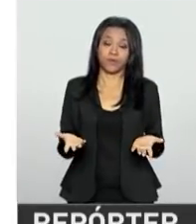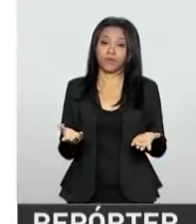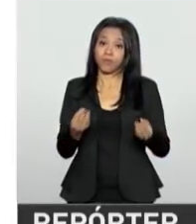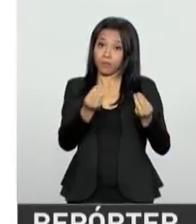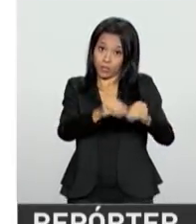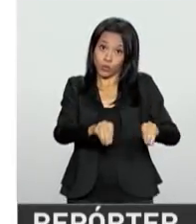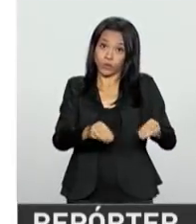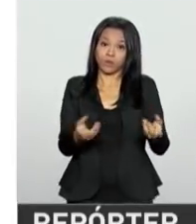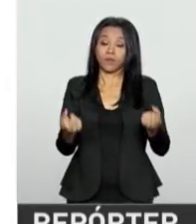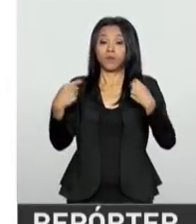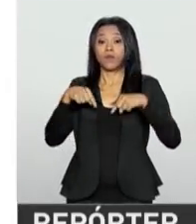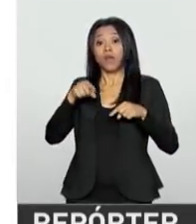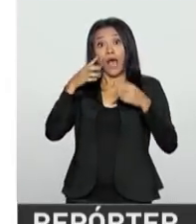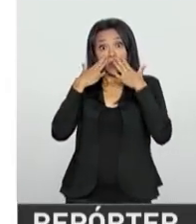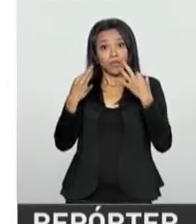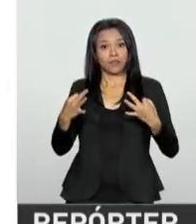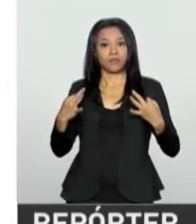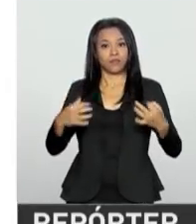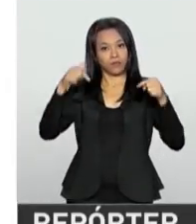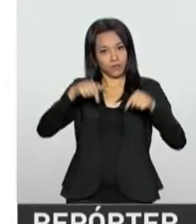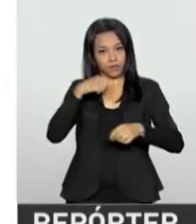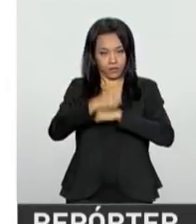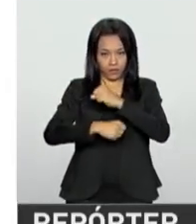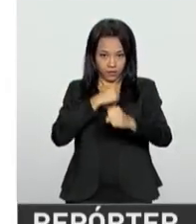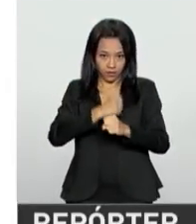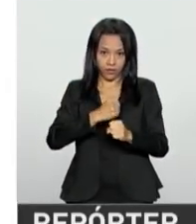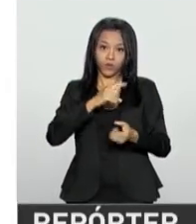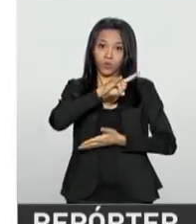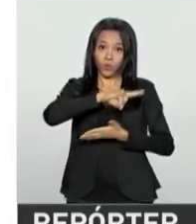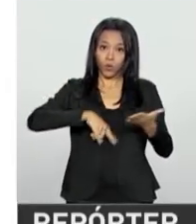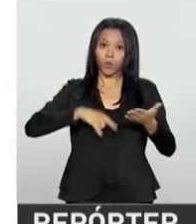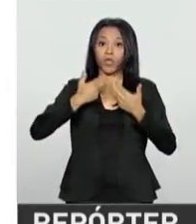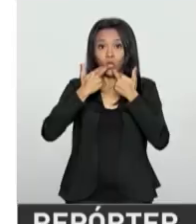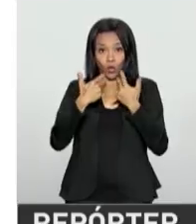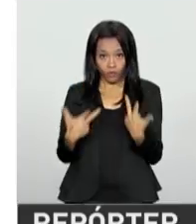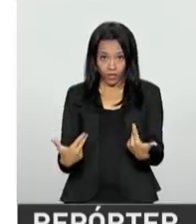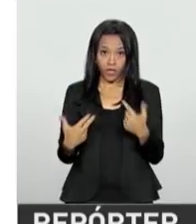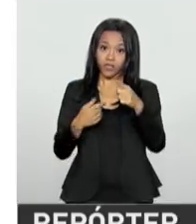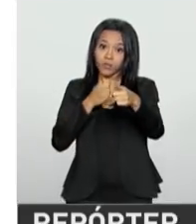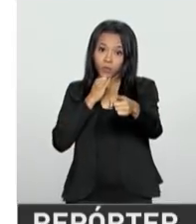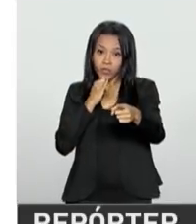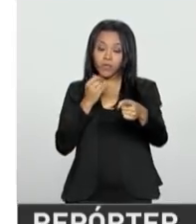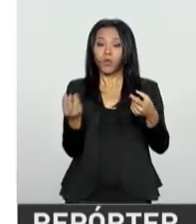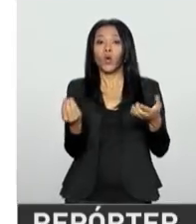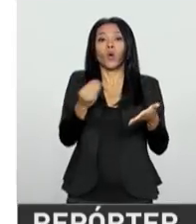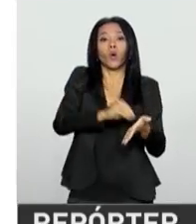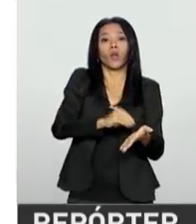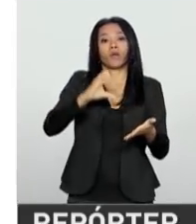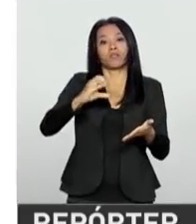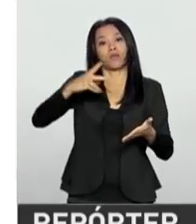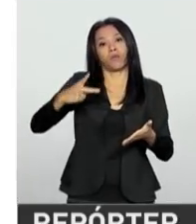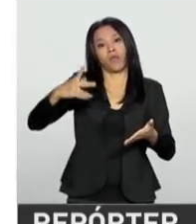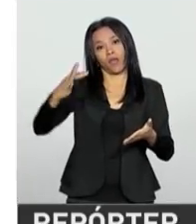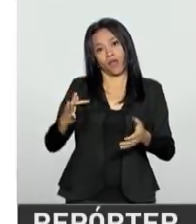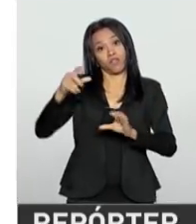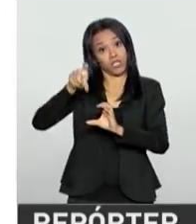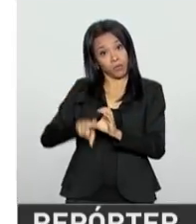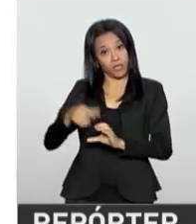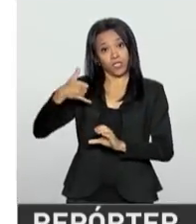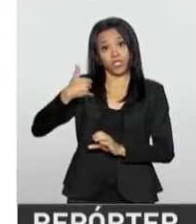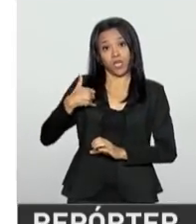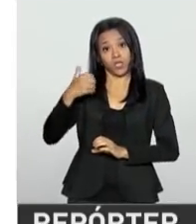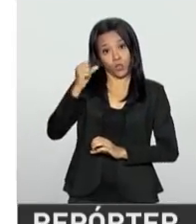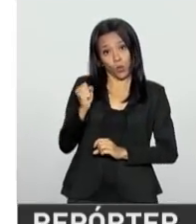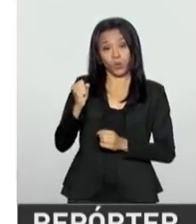atento neste ano o documento traz algumas novidades como a obrigatoriedade de informar o cpf de dependentes com 18